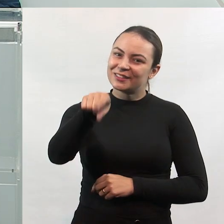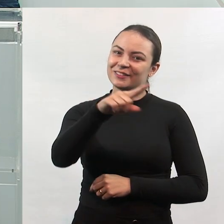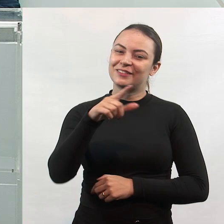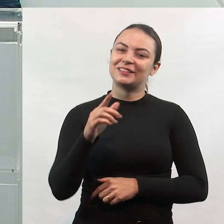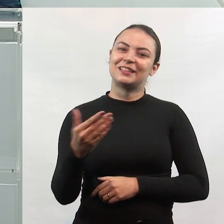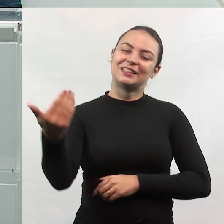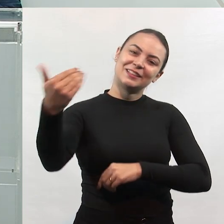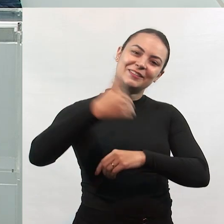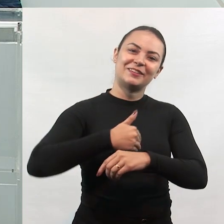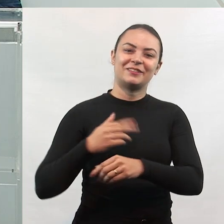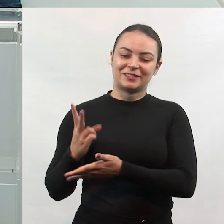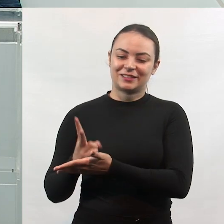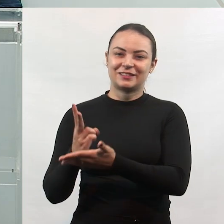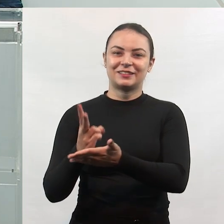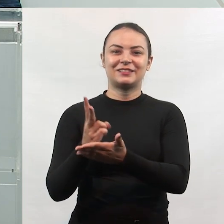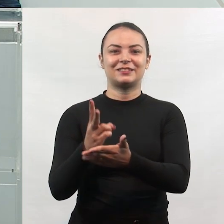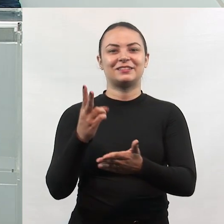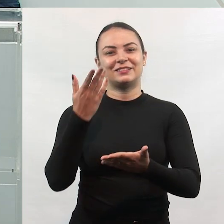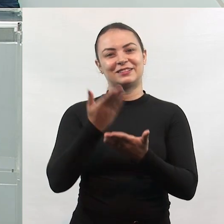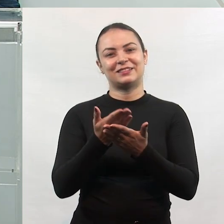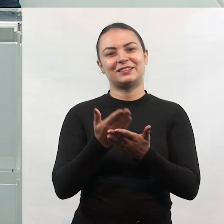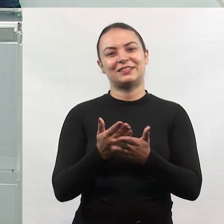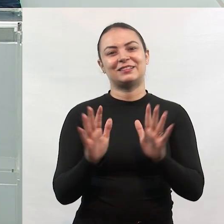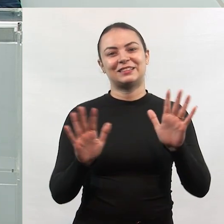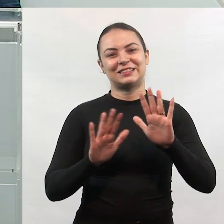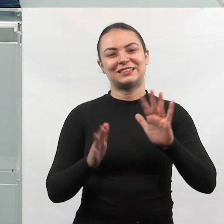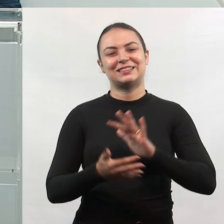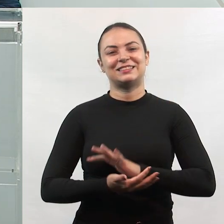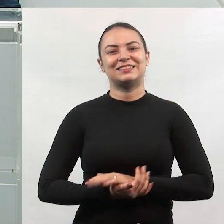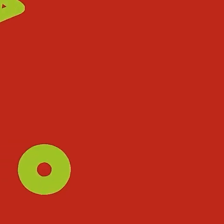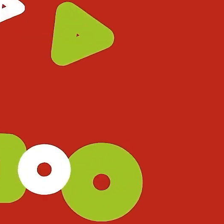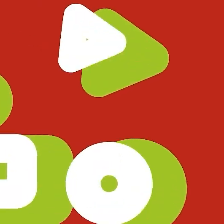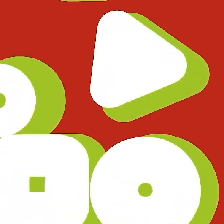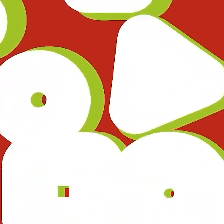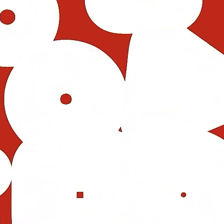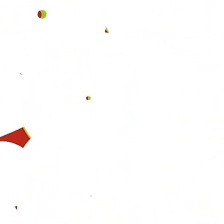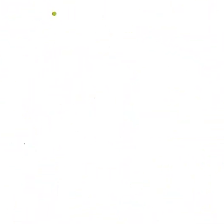unidade. Eu espero você lá. Ao infinito e além. Vamos avante.